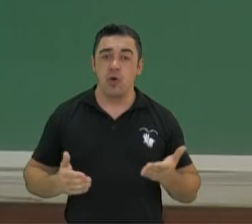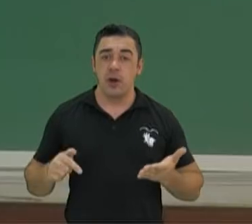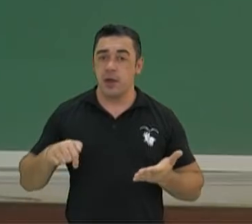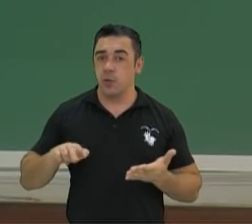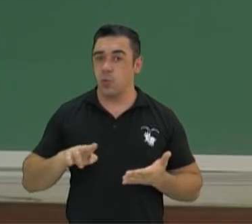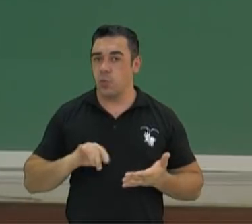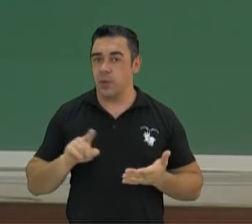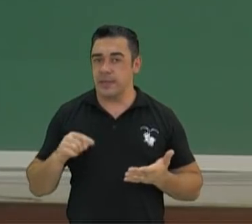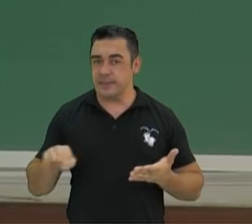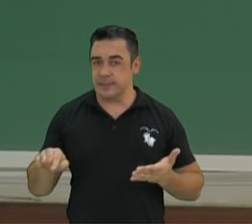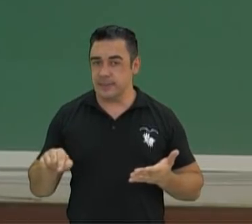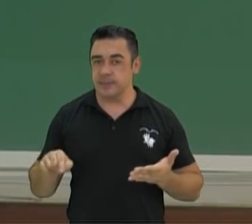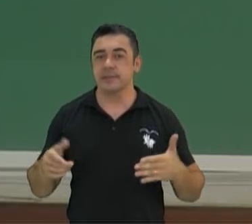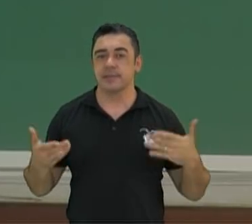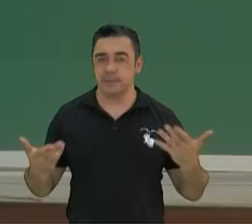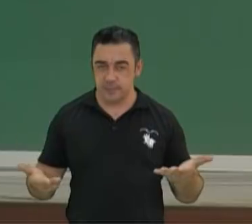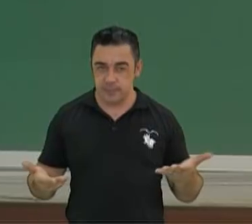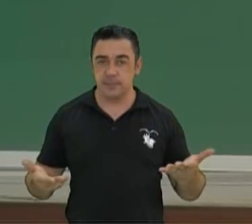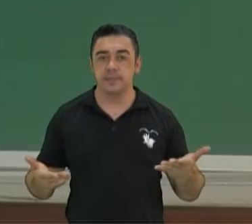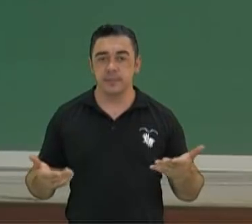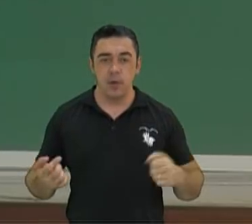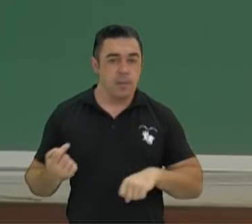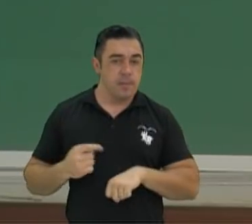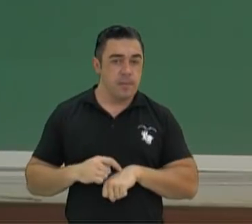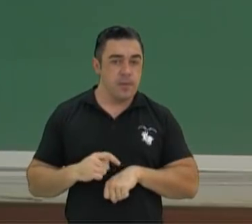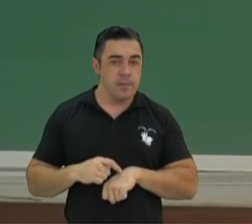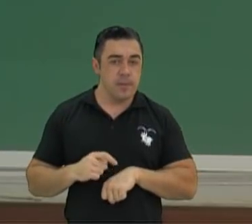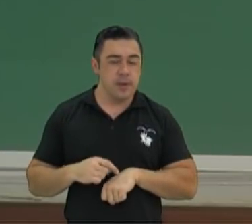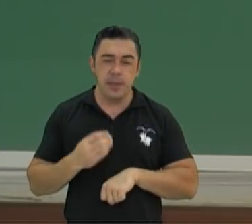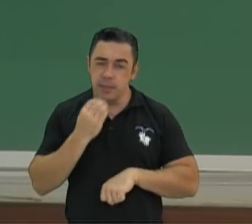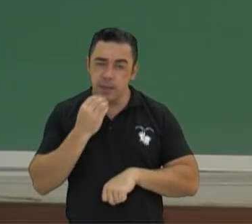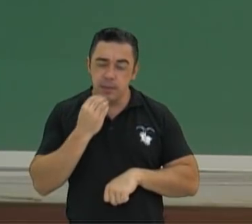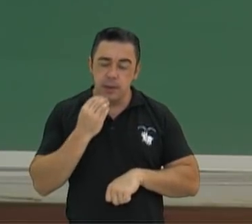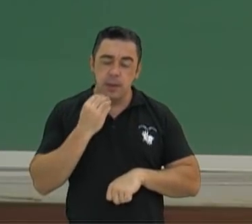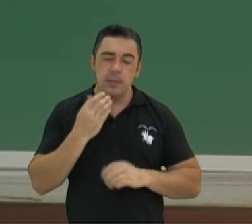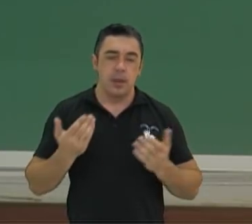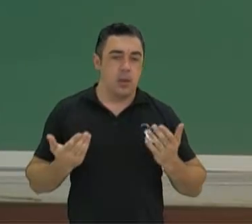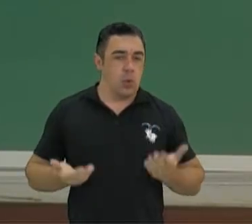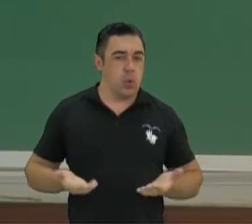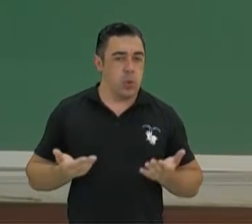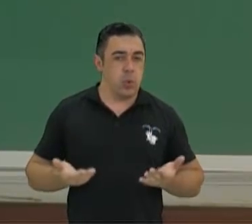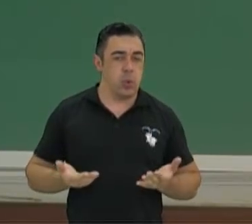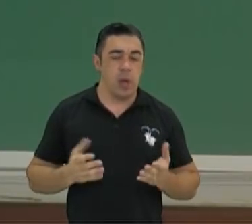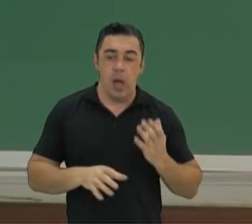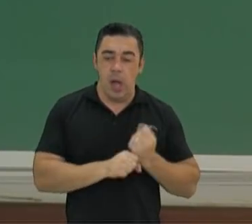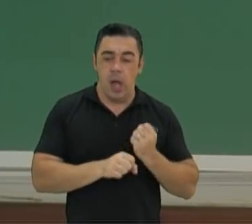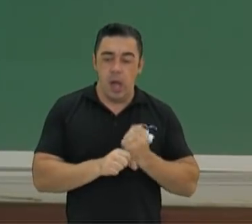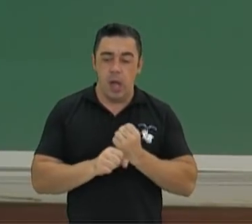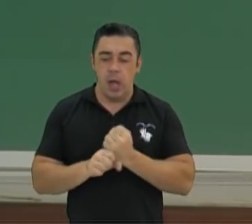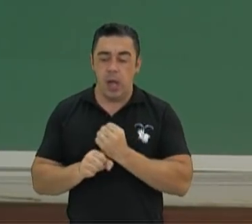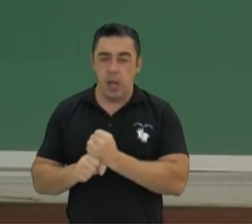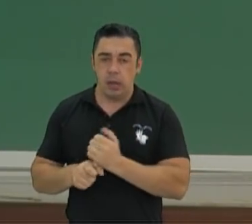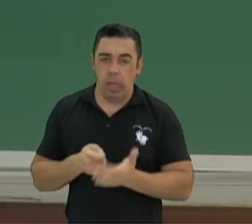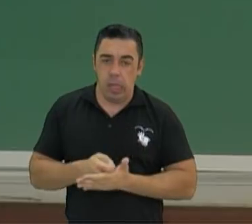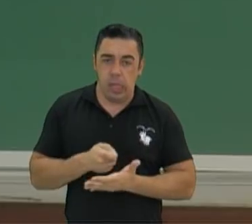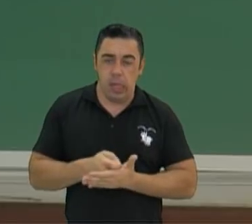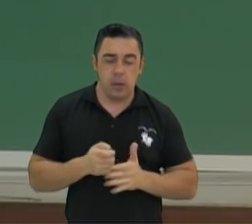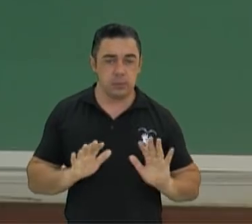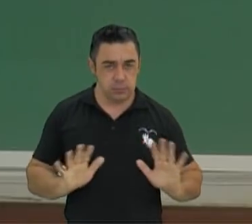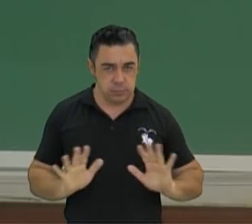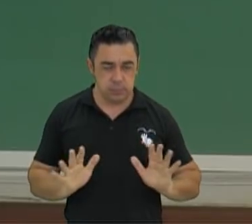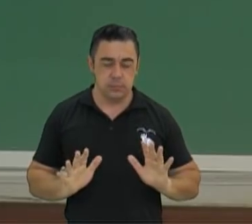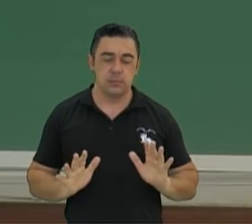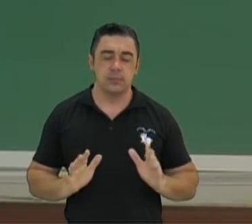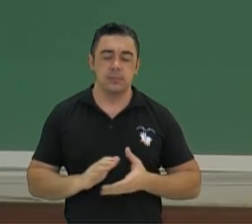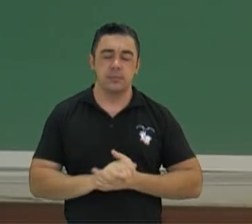Quiz! Olha só! Um momento aí pra gente tentar descontrair um pouquinho, né, das contas tão burocráticas ali,